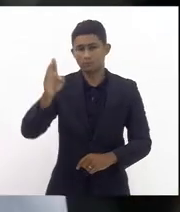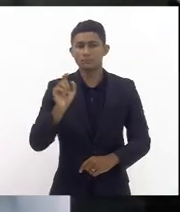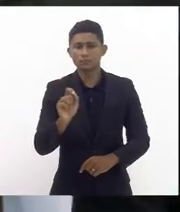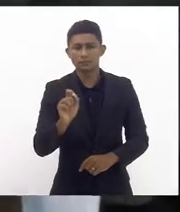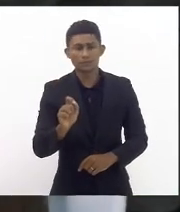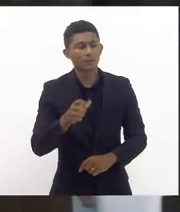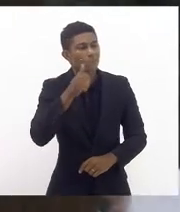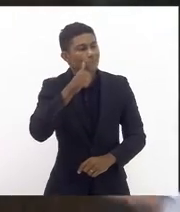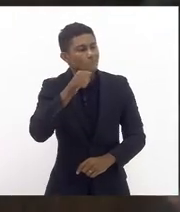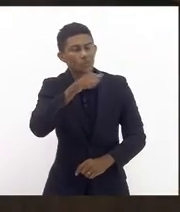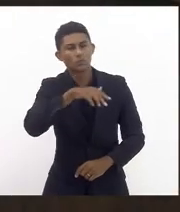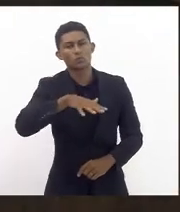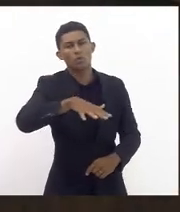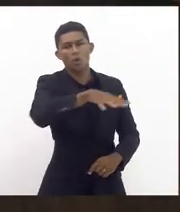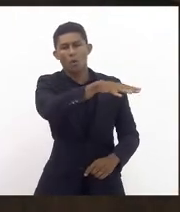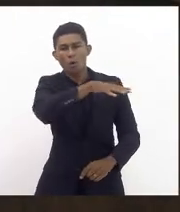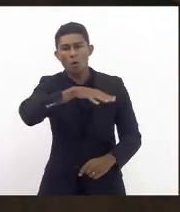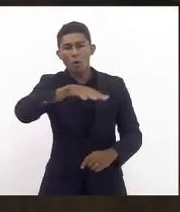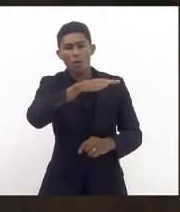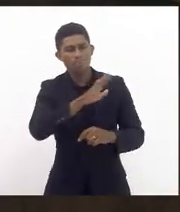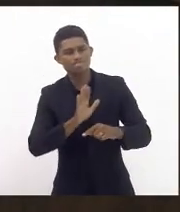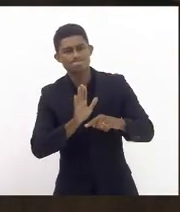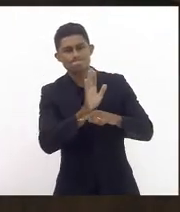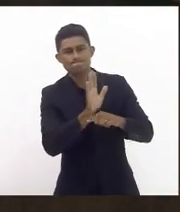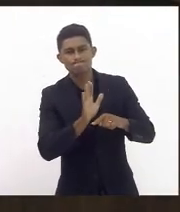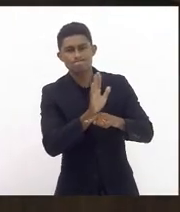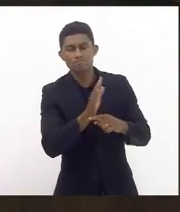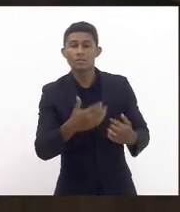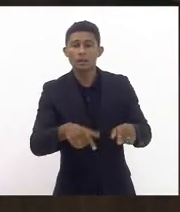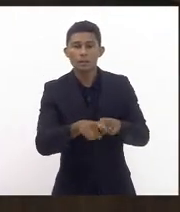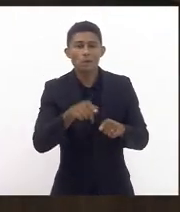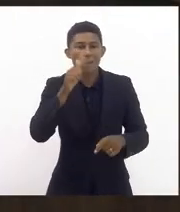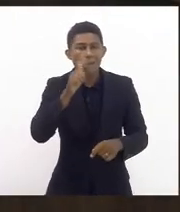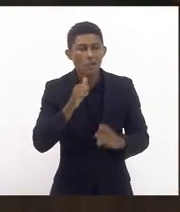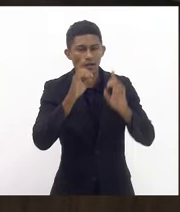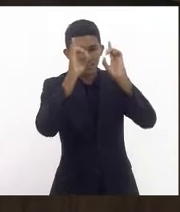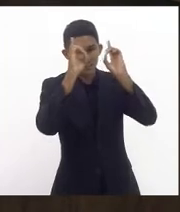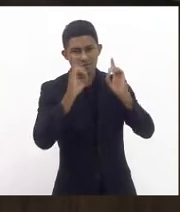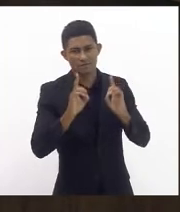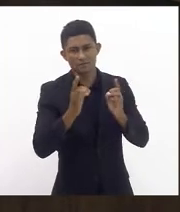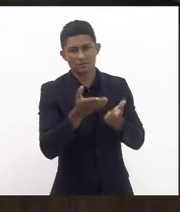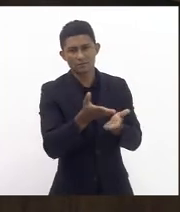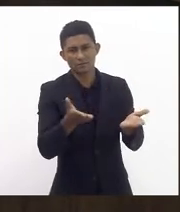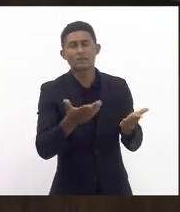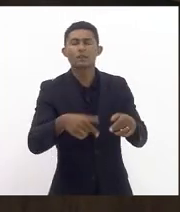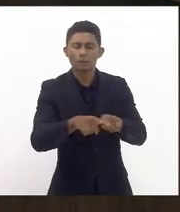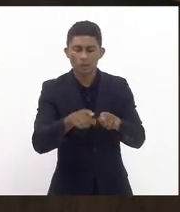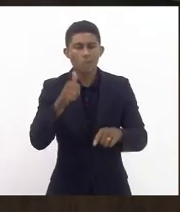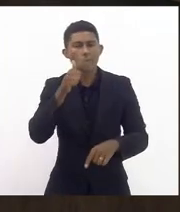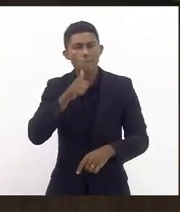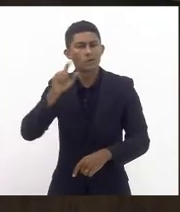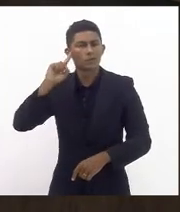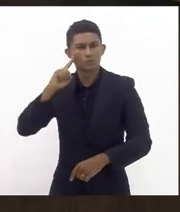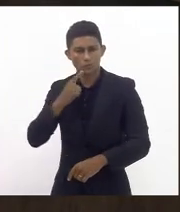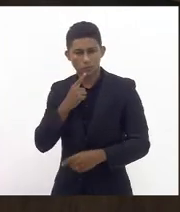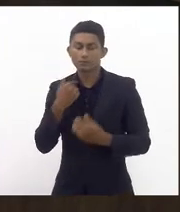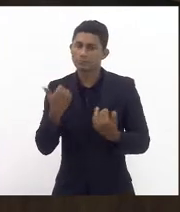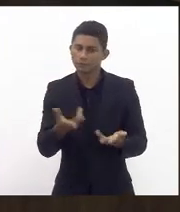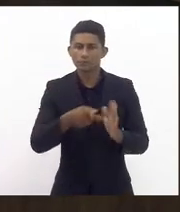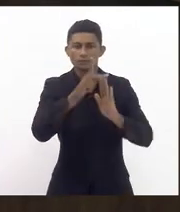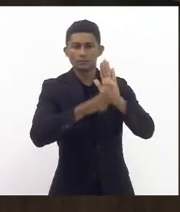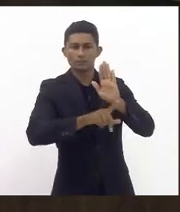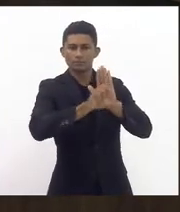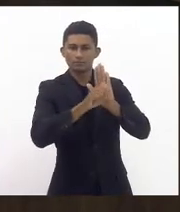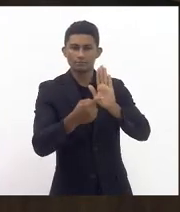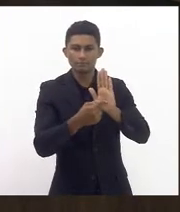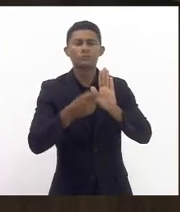para todas as mulheres, inclusive mulheres com deficiências, inclusive mulheres surdas. Então, o projeto